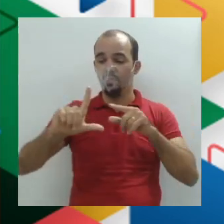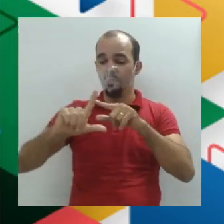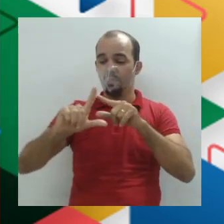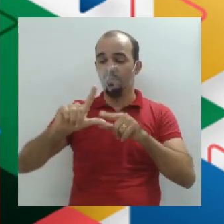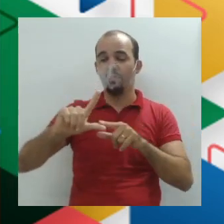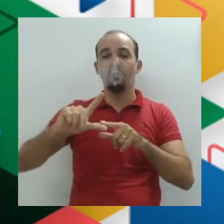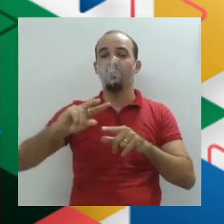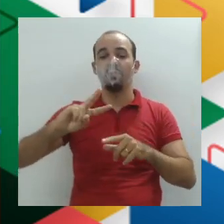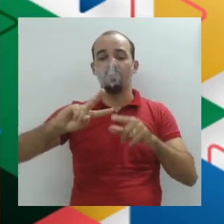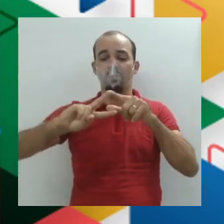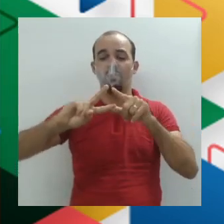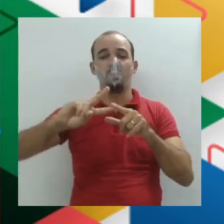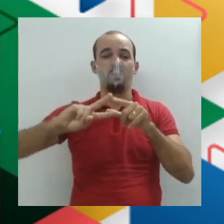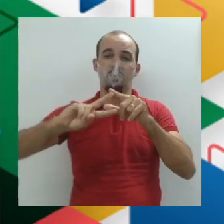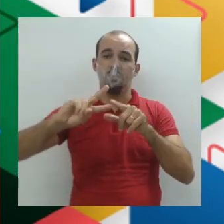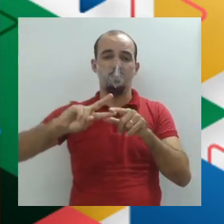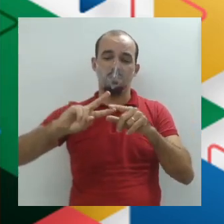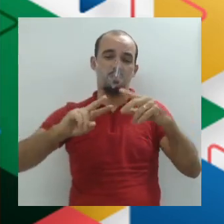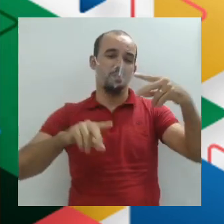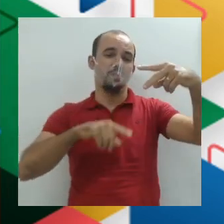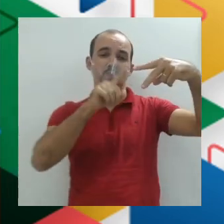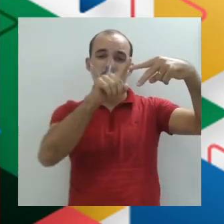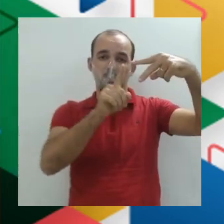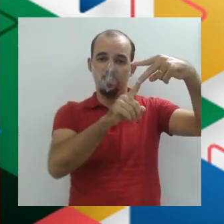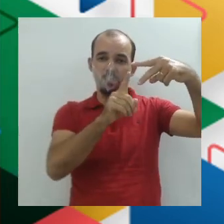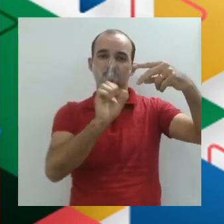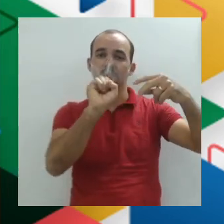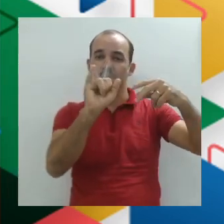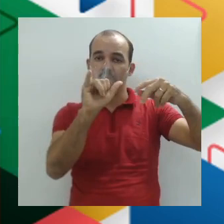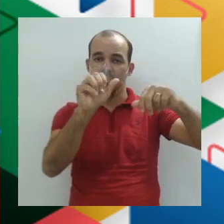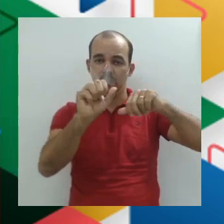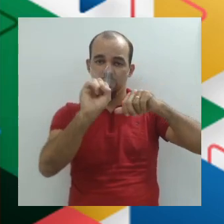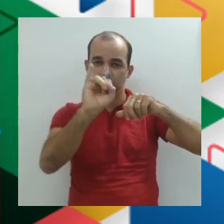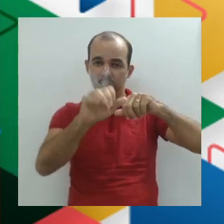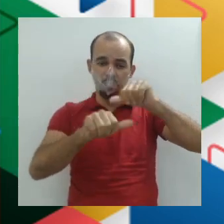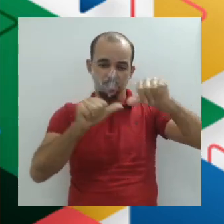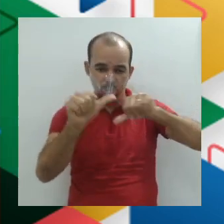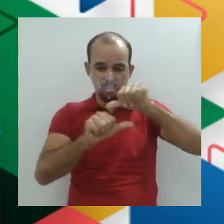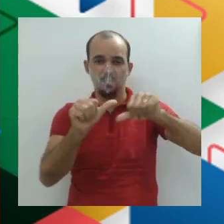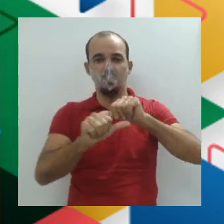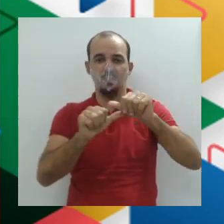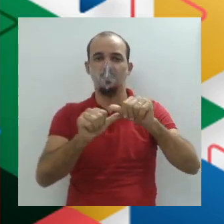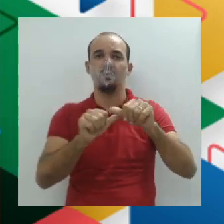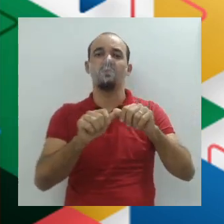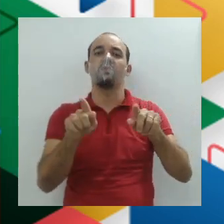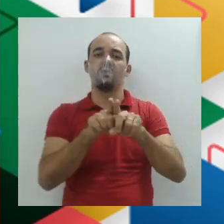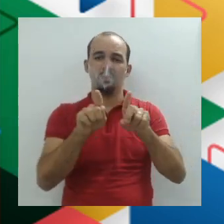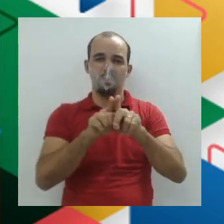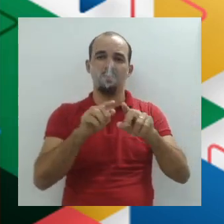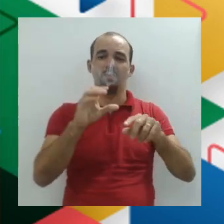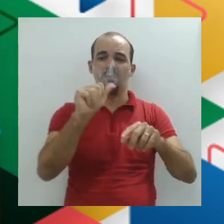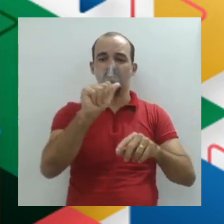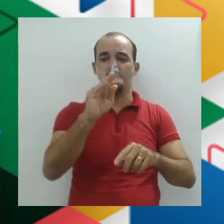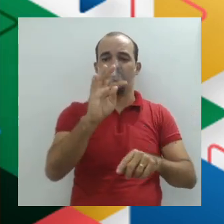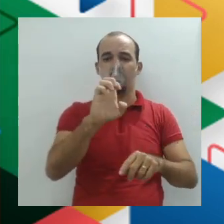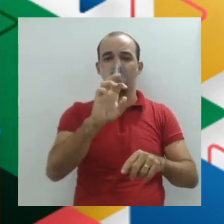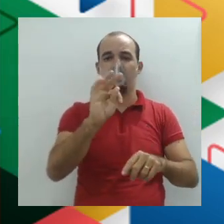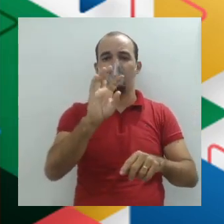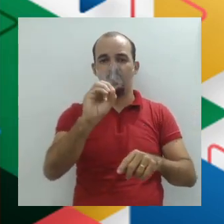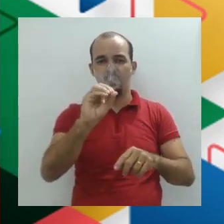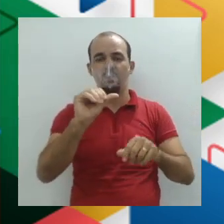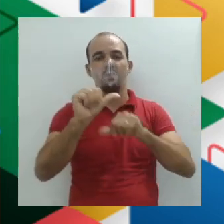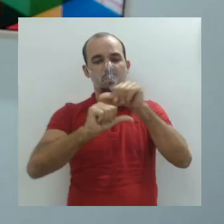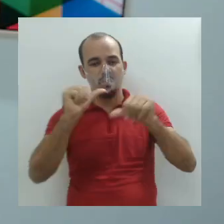ângulo que a gente tem considerado na questão, tá? Então, observe. Em um triângulo retângulo, em um triângulo qualquer,